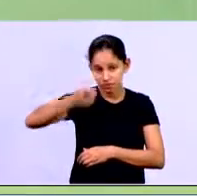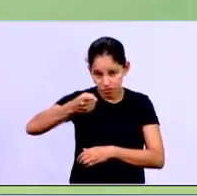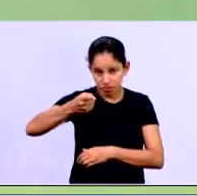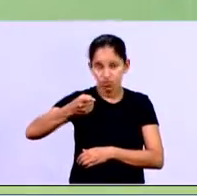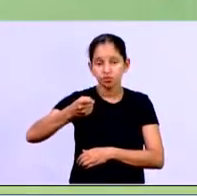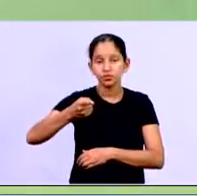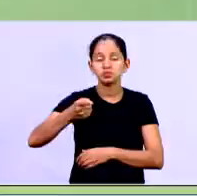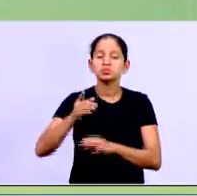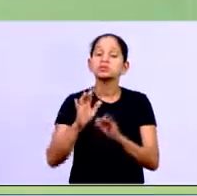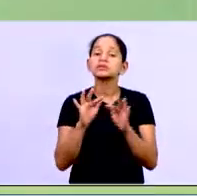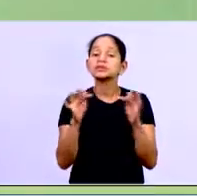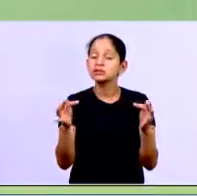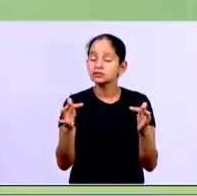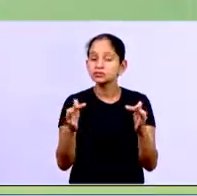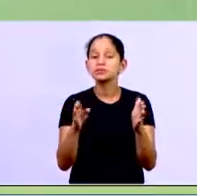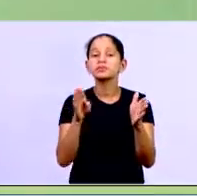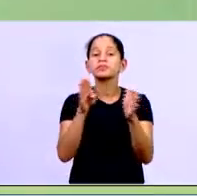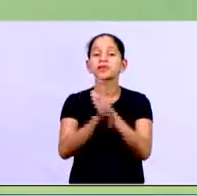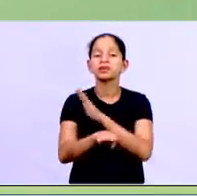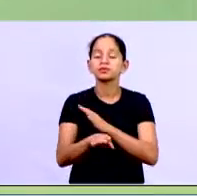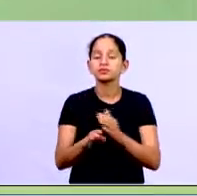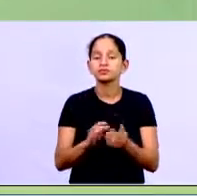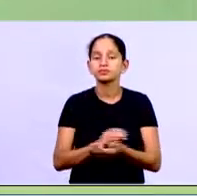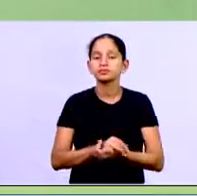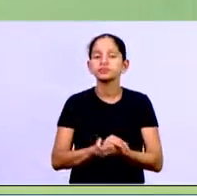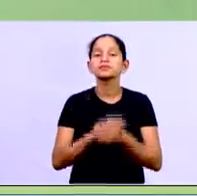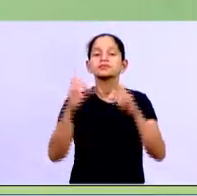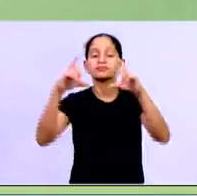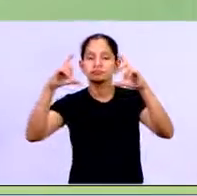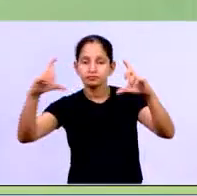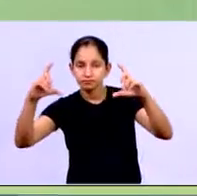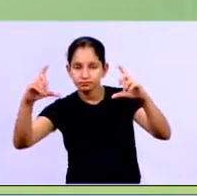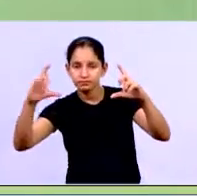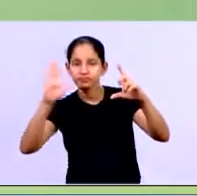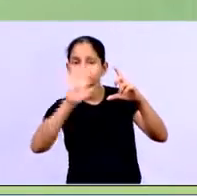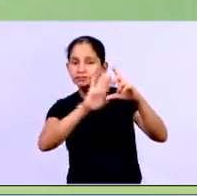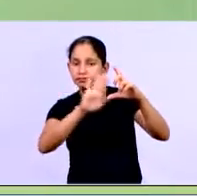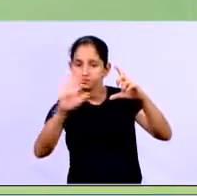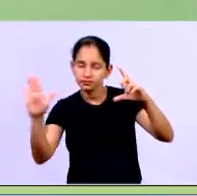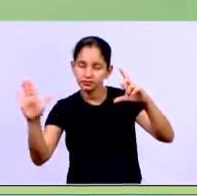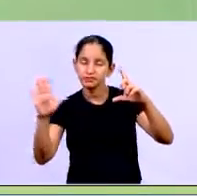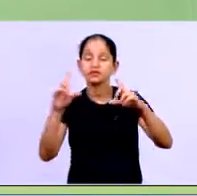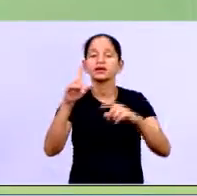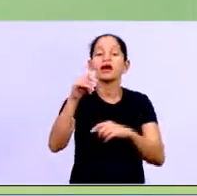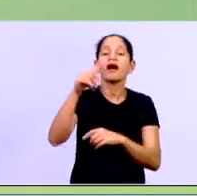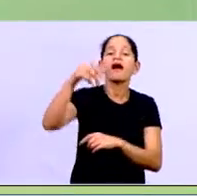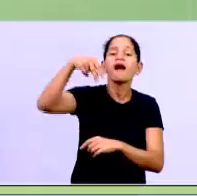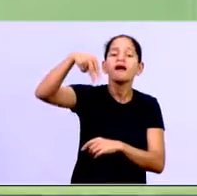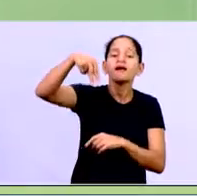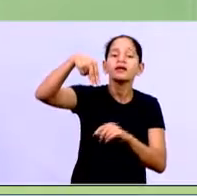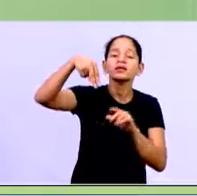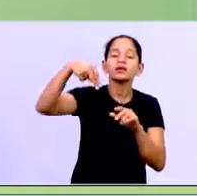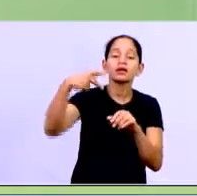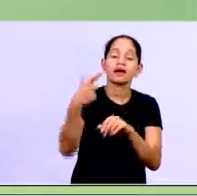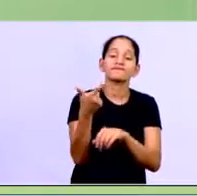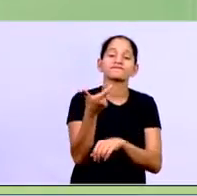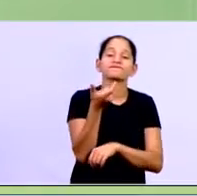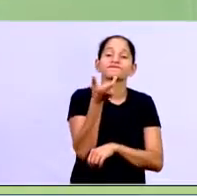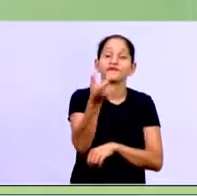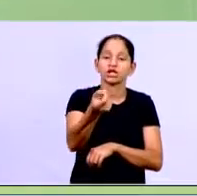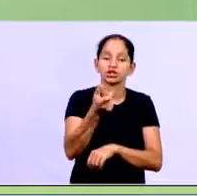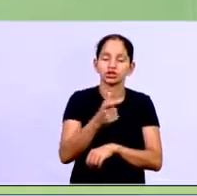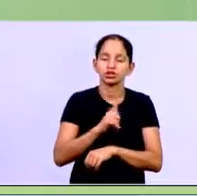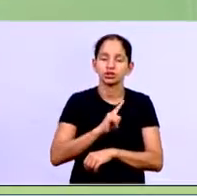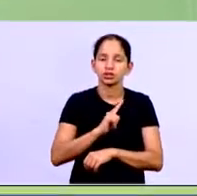mais um zerinho, menos, abre parênteses novamente, o N é a parcela que eu estou querendo saber, a 20ª, então